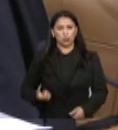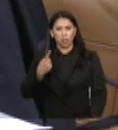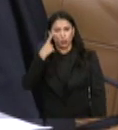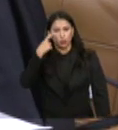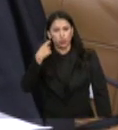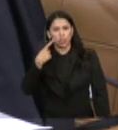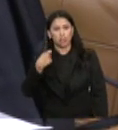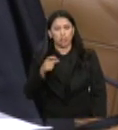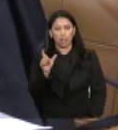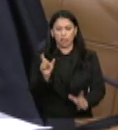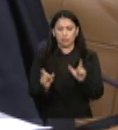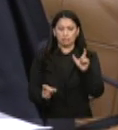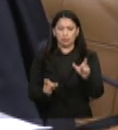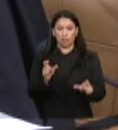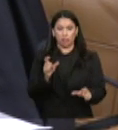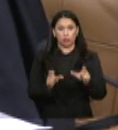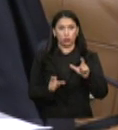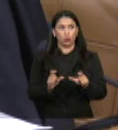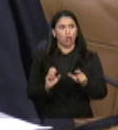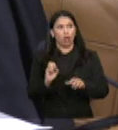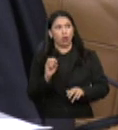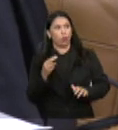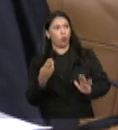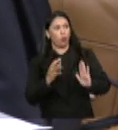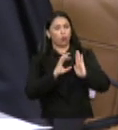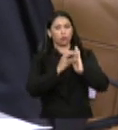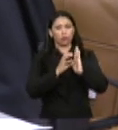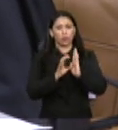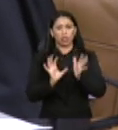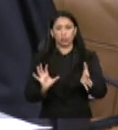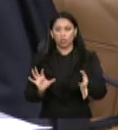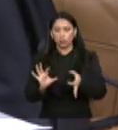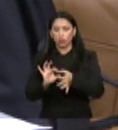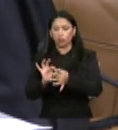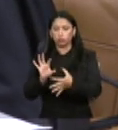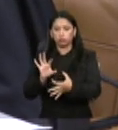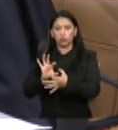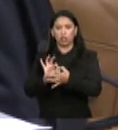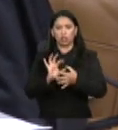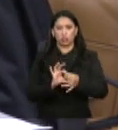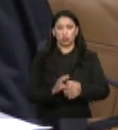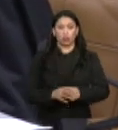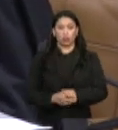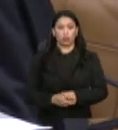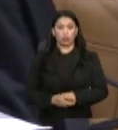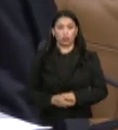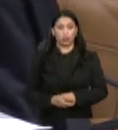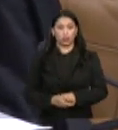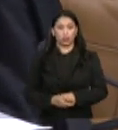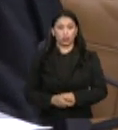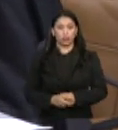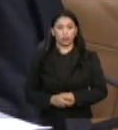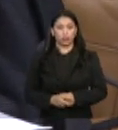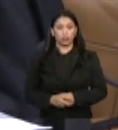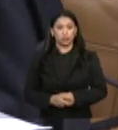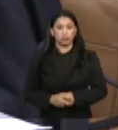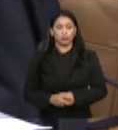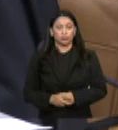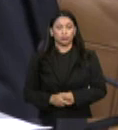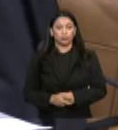pessoais ou interesses partidários ou conjunturais nada obscente